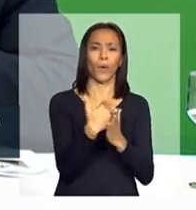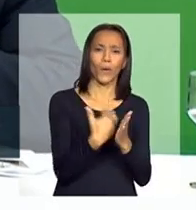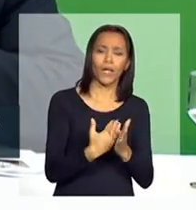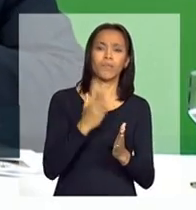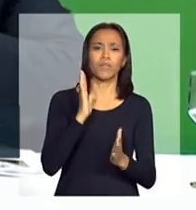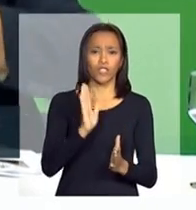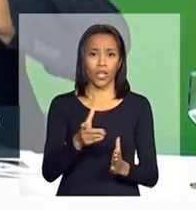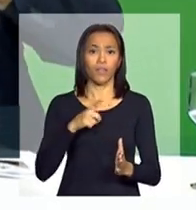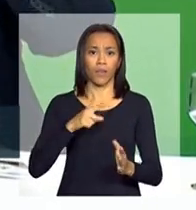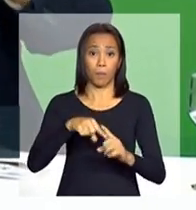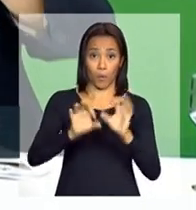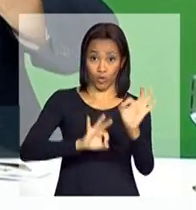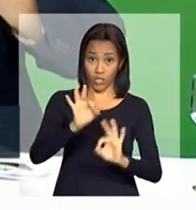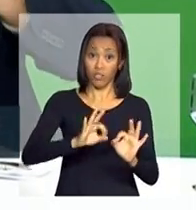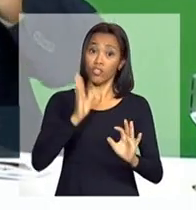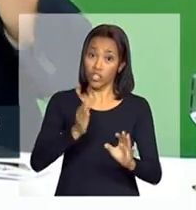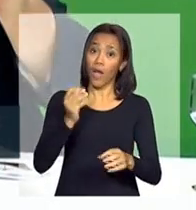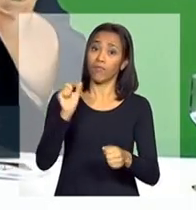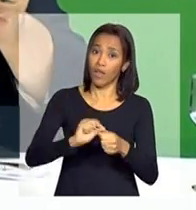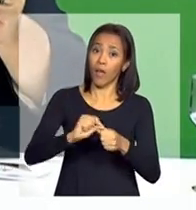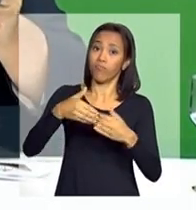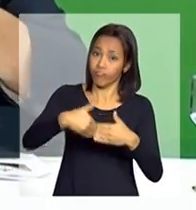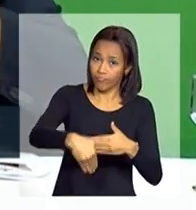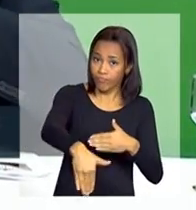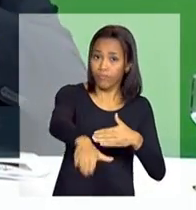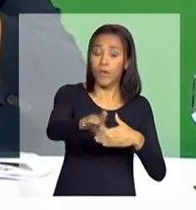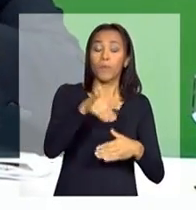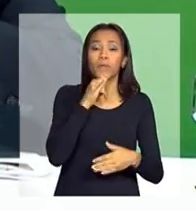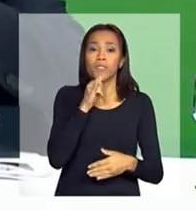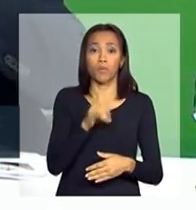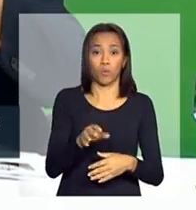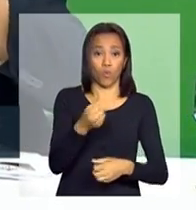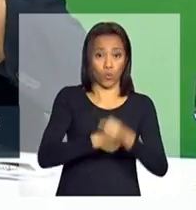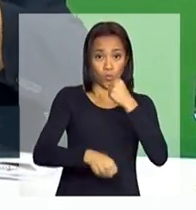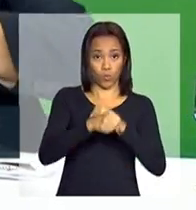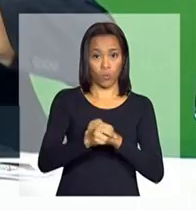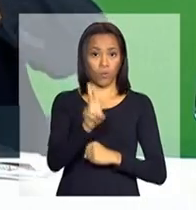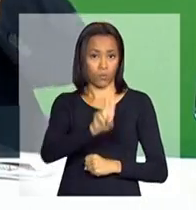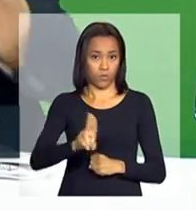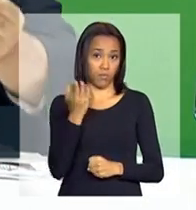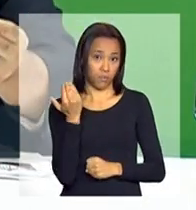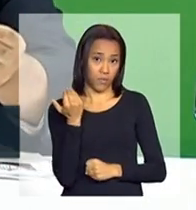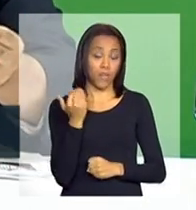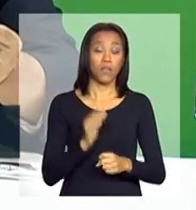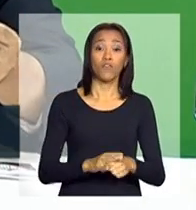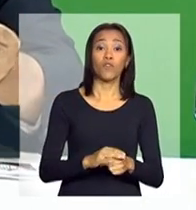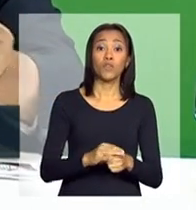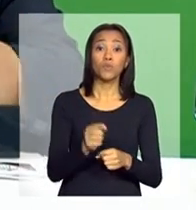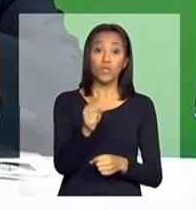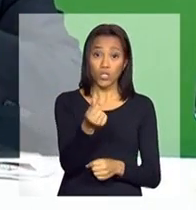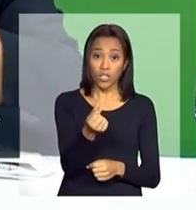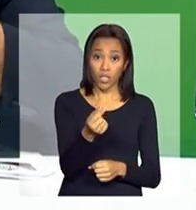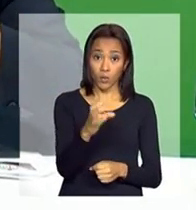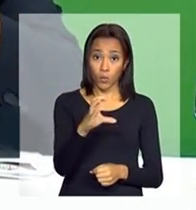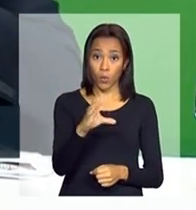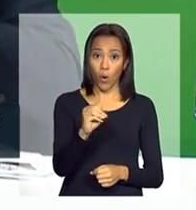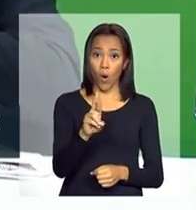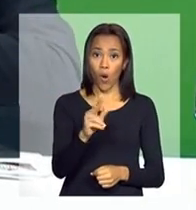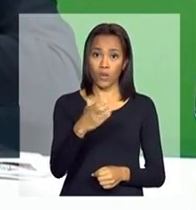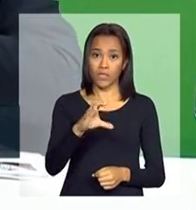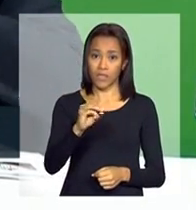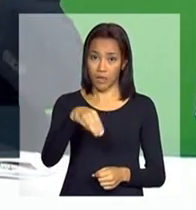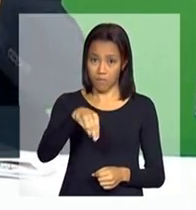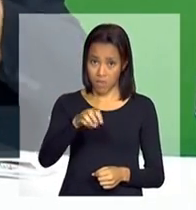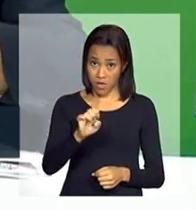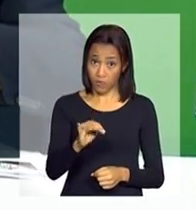em execução que usaram e no ano passado por exemplo recurso do orçamento anterior mas o que tá